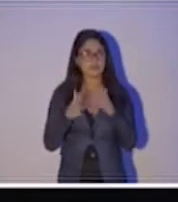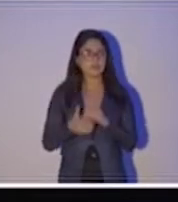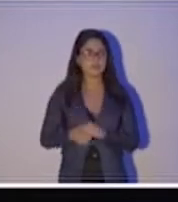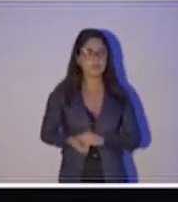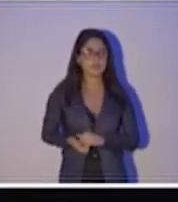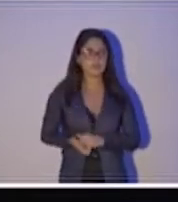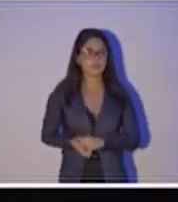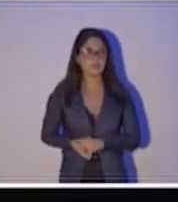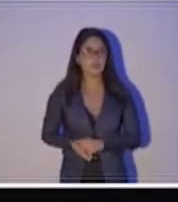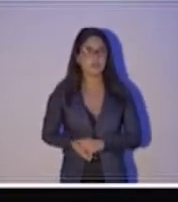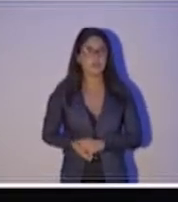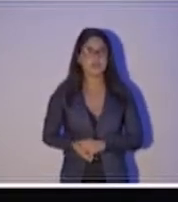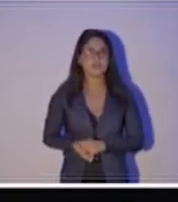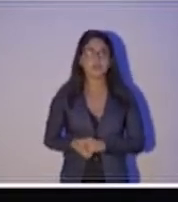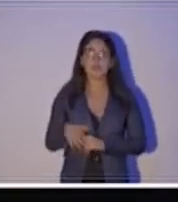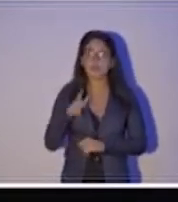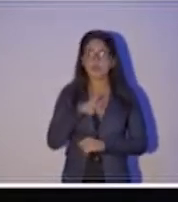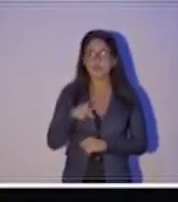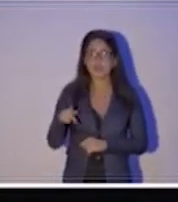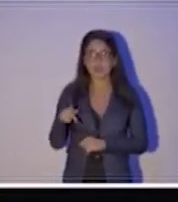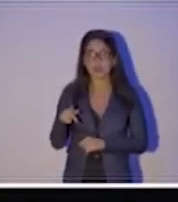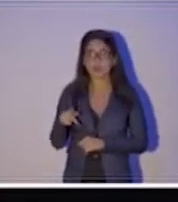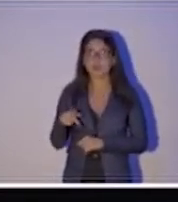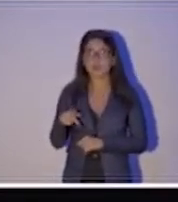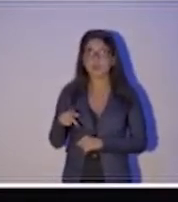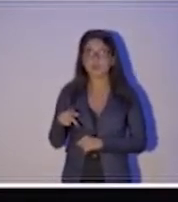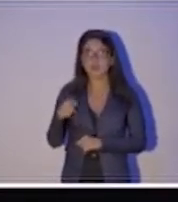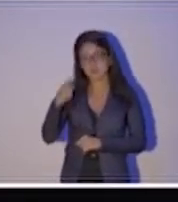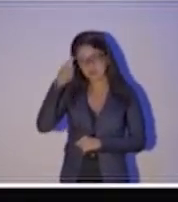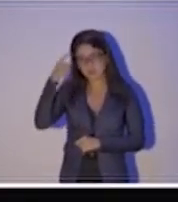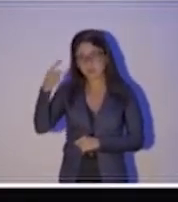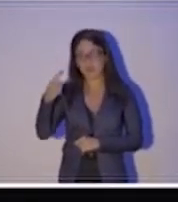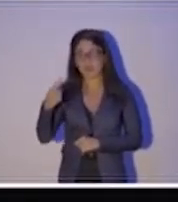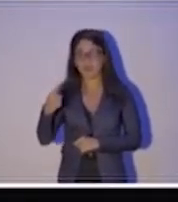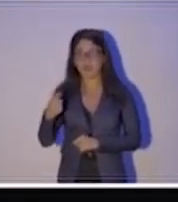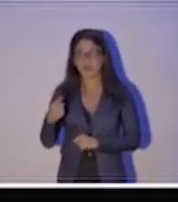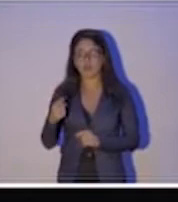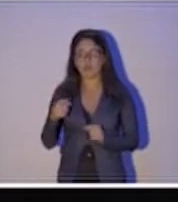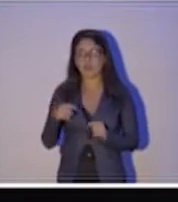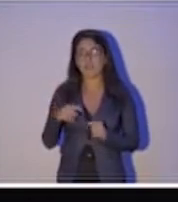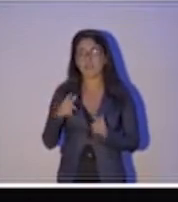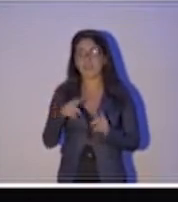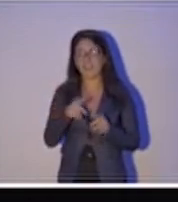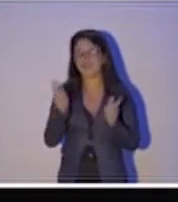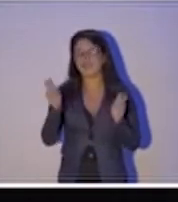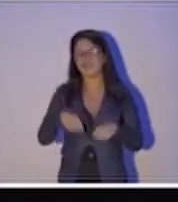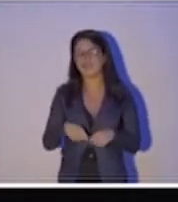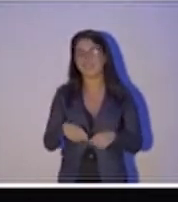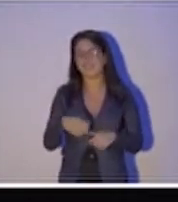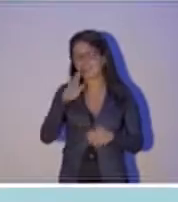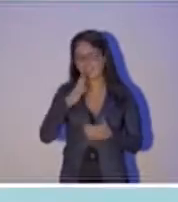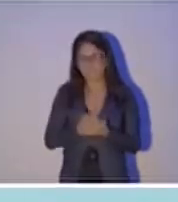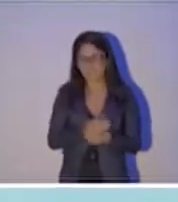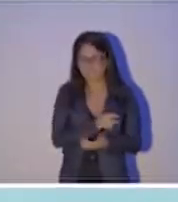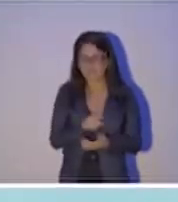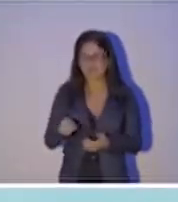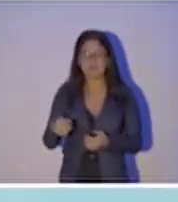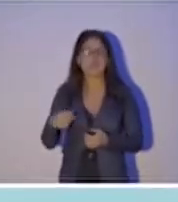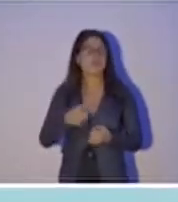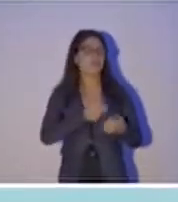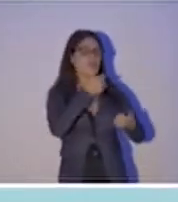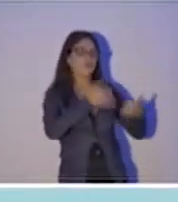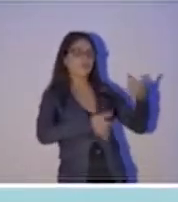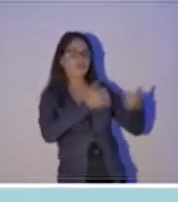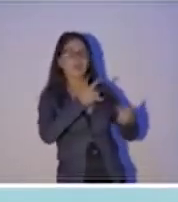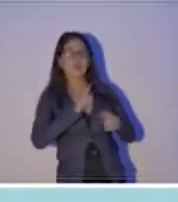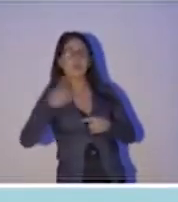O professor tinha tudo para desacreditar da gente, chegar lá, passar o conteúdo e ir embora. Mas não, ele olhou para a gente e disse que a gente ia